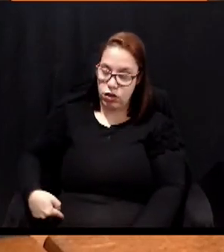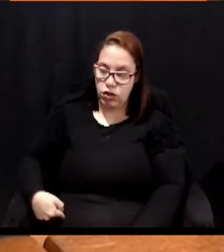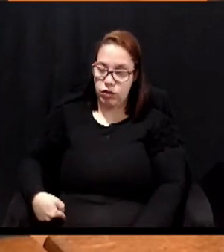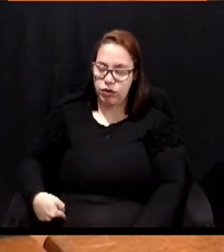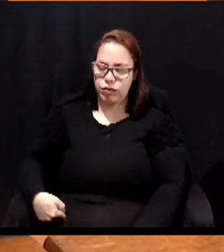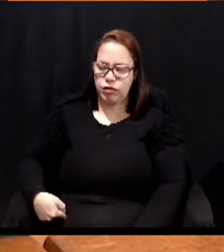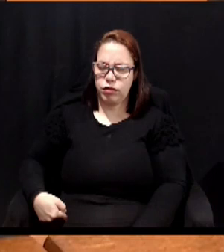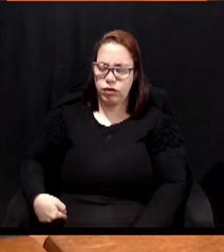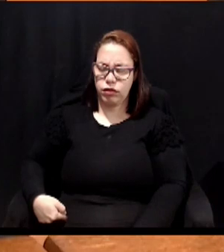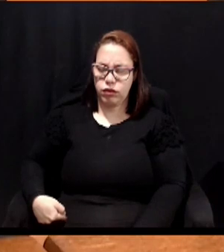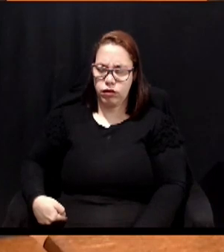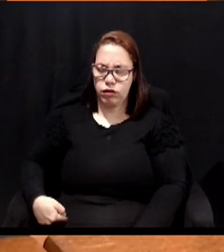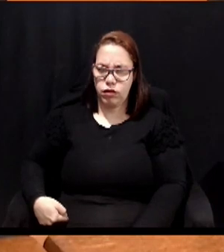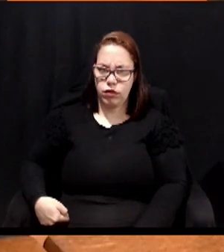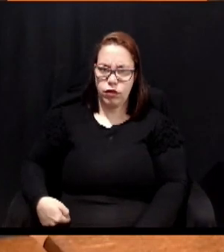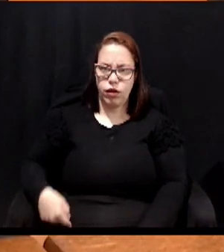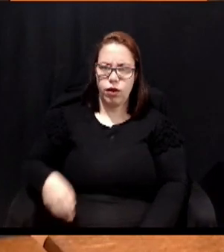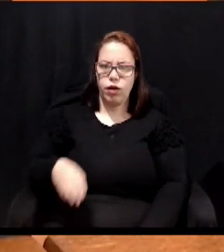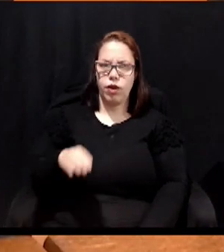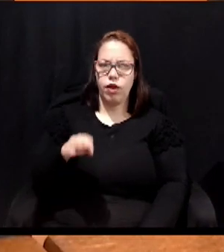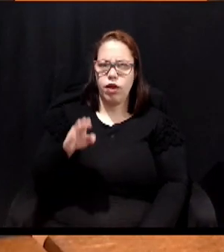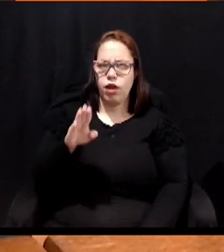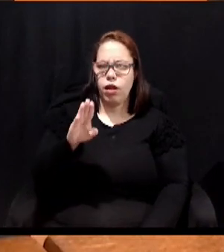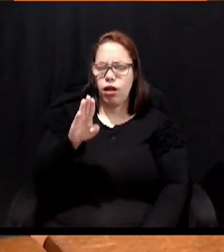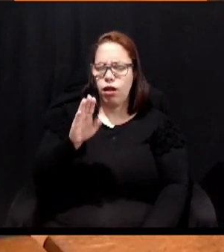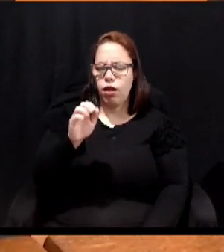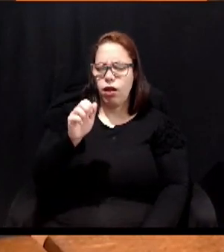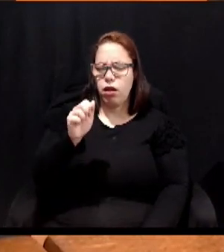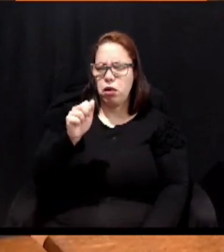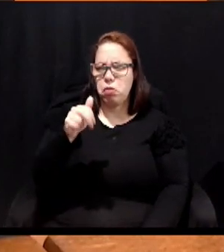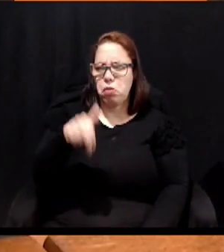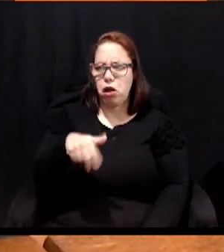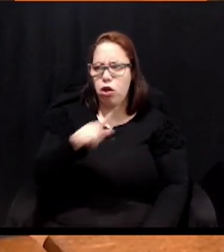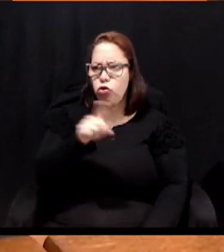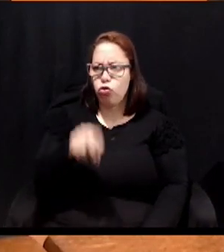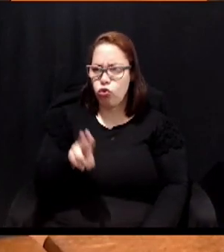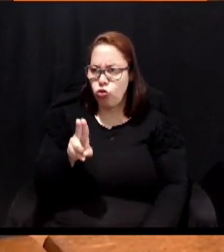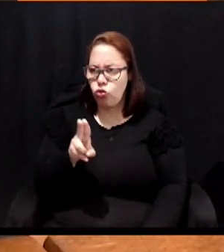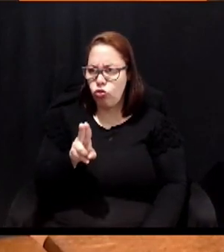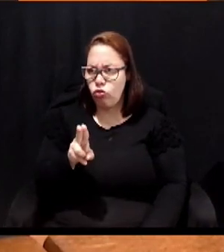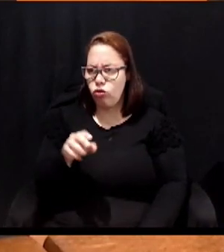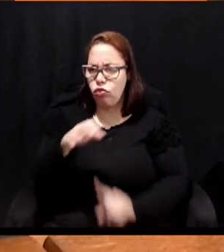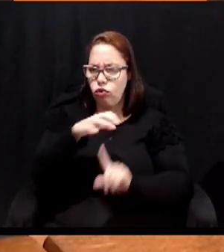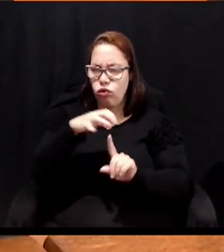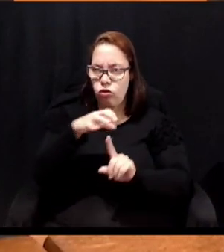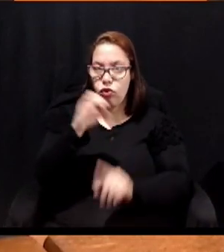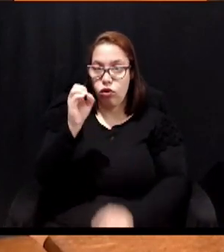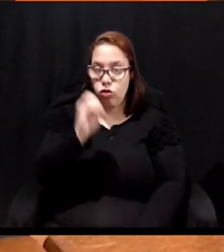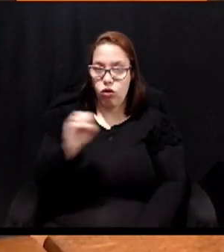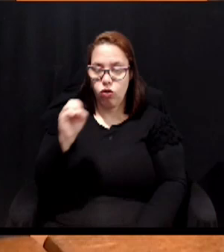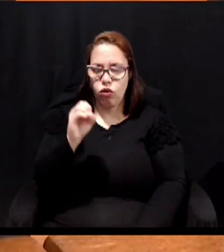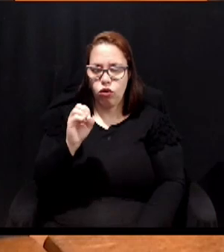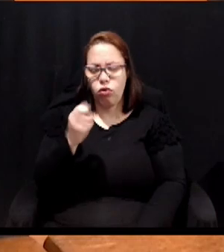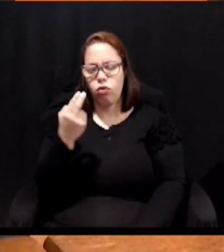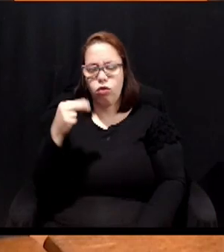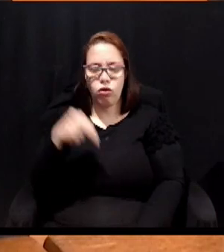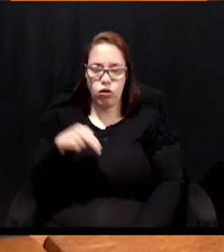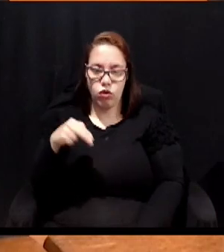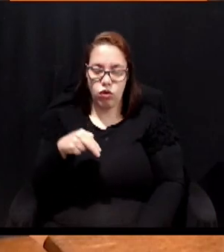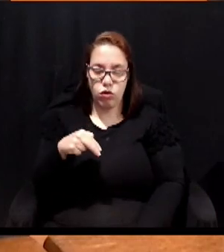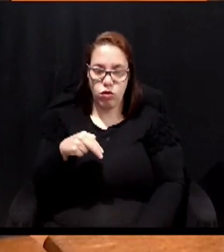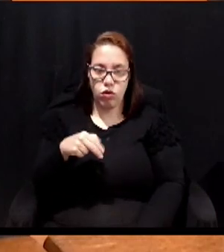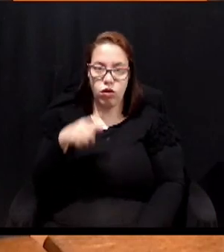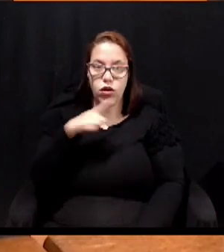em Guangzhou, né? A feira de agora, e que é em outubro ou novembro que terá uma feira. Então, eles